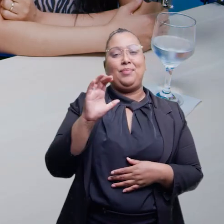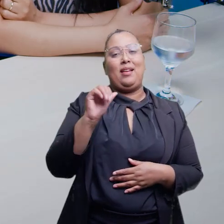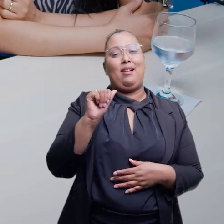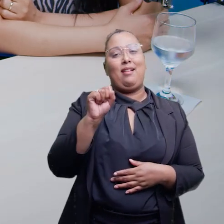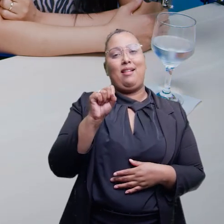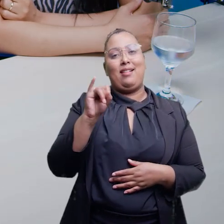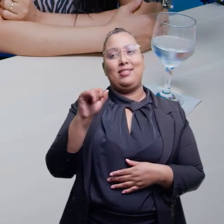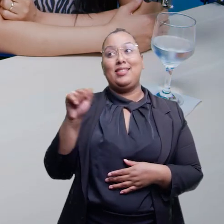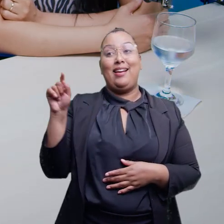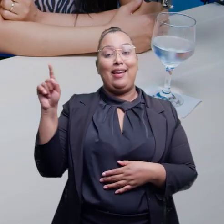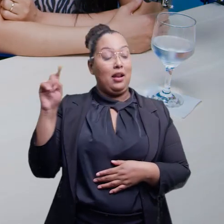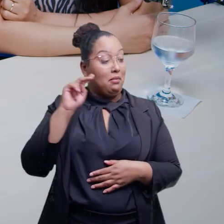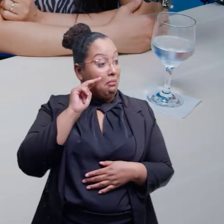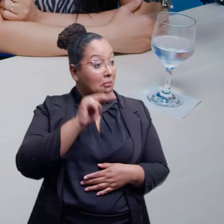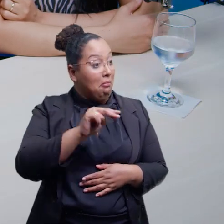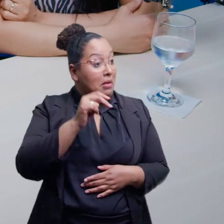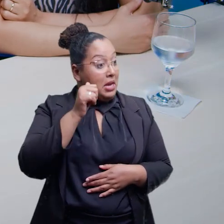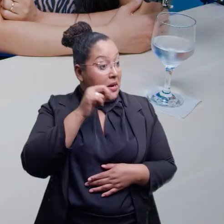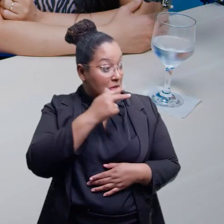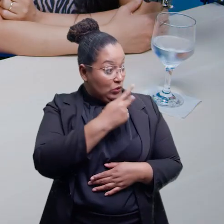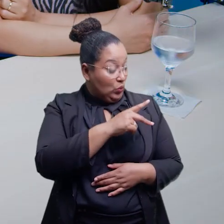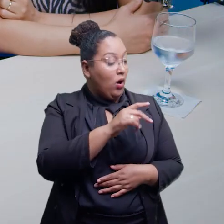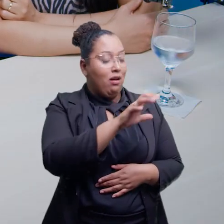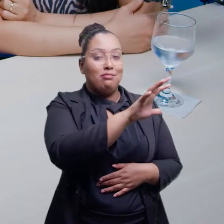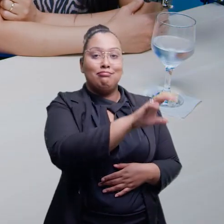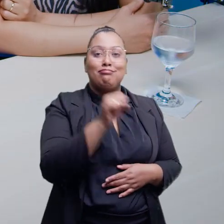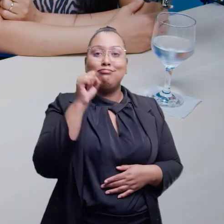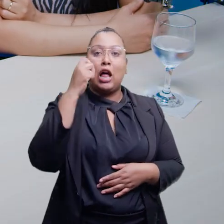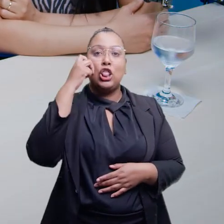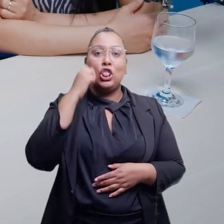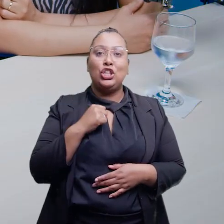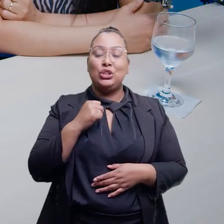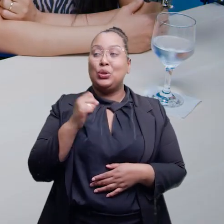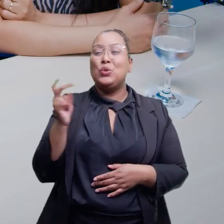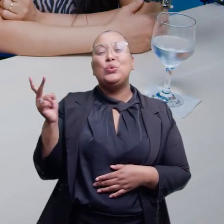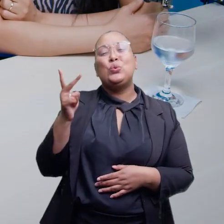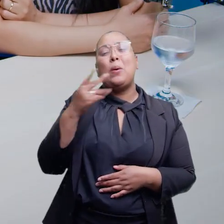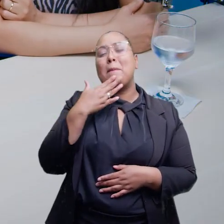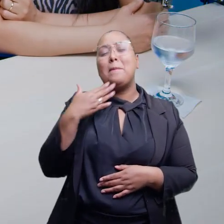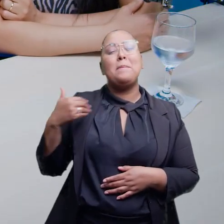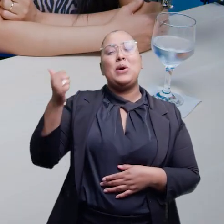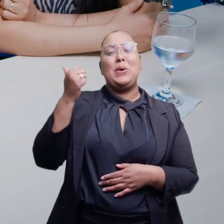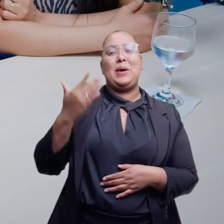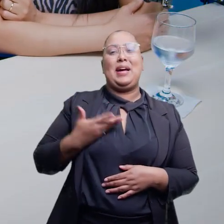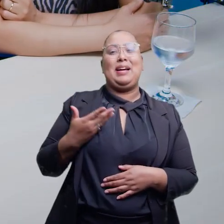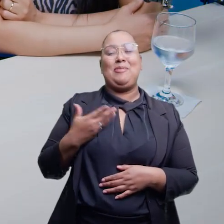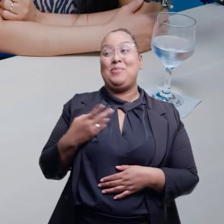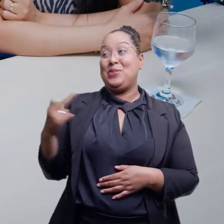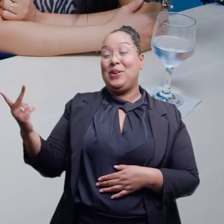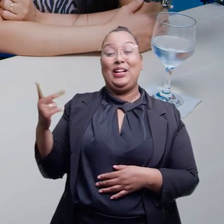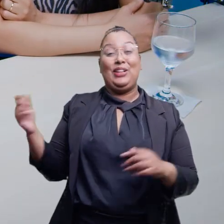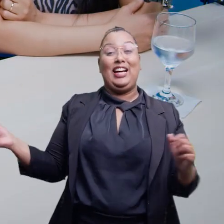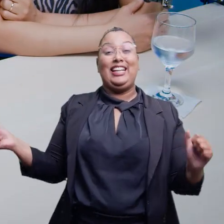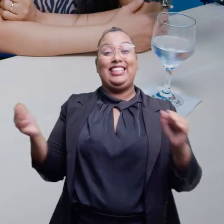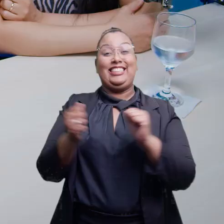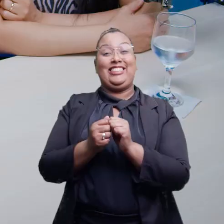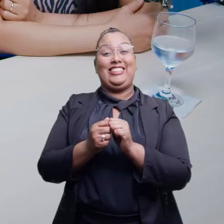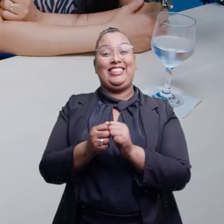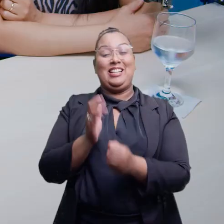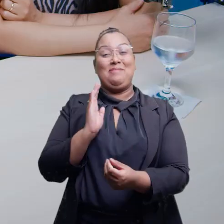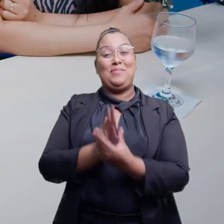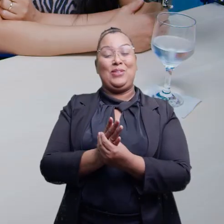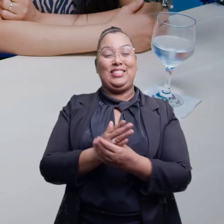Cássia, e ela adotou a minha irmã. Como elas eram melhores amigas, né? Então elas entraram